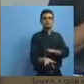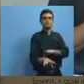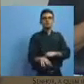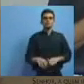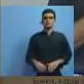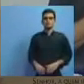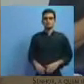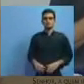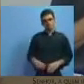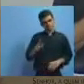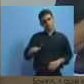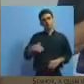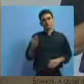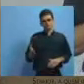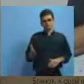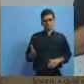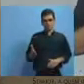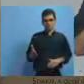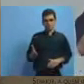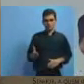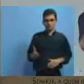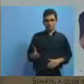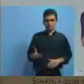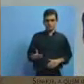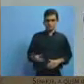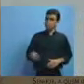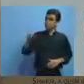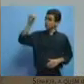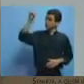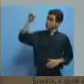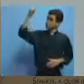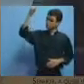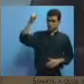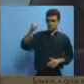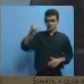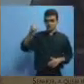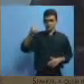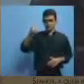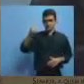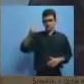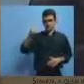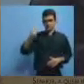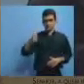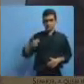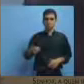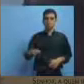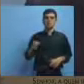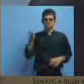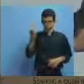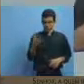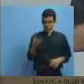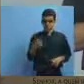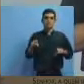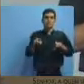homem, esses ossos são toda a casa de Israel. Eles